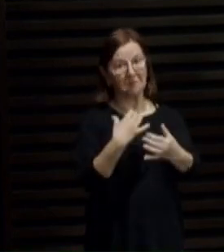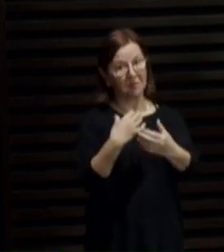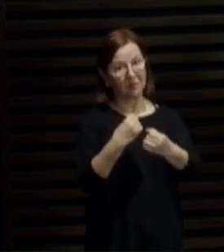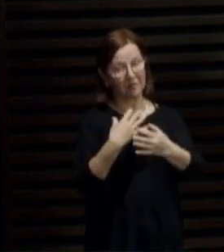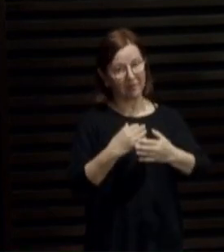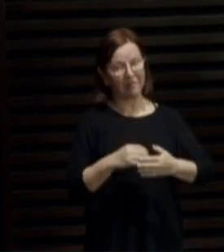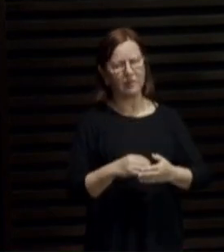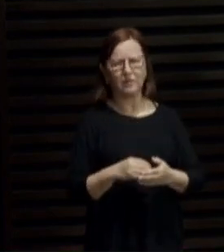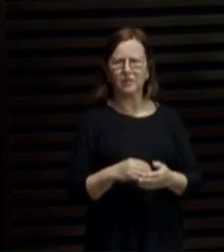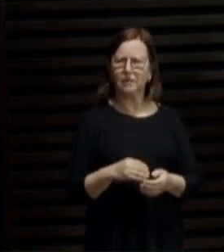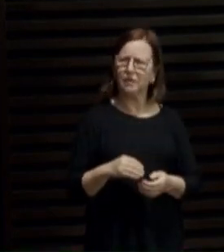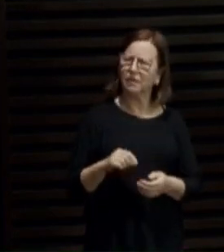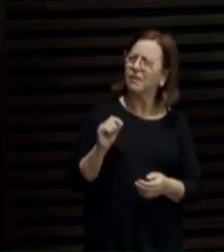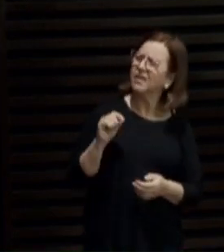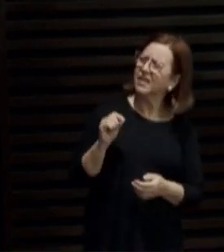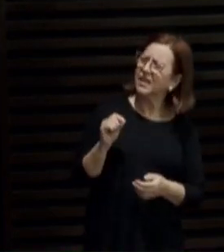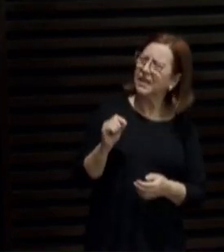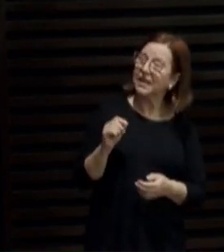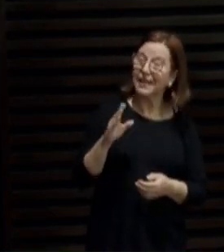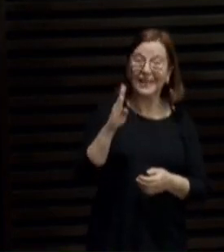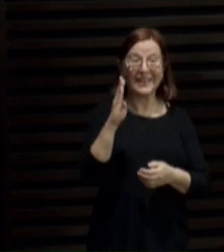qual a lição? Da brasa.